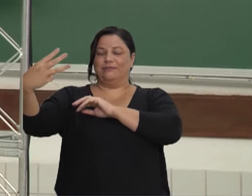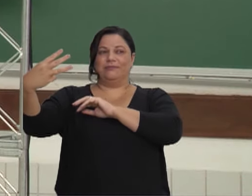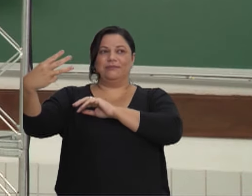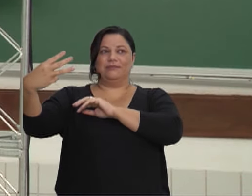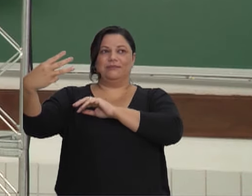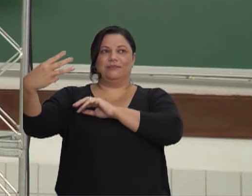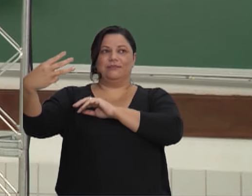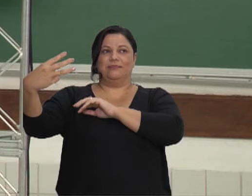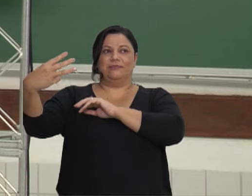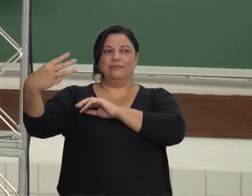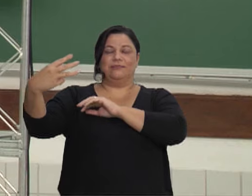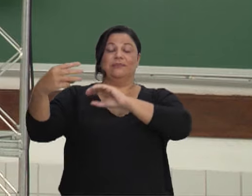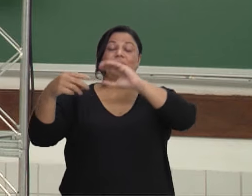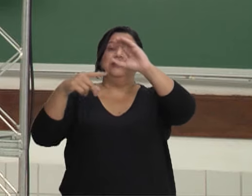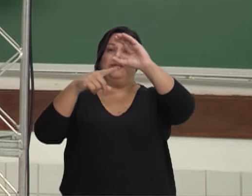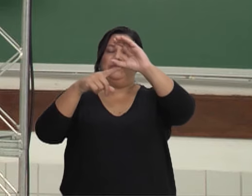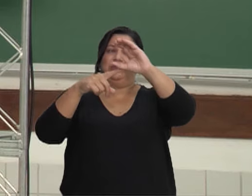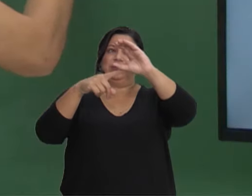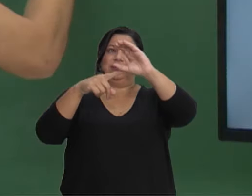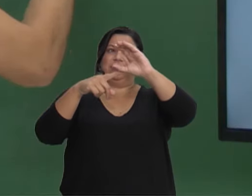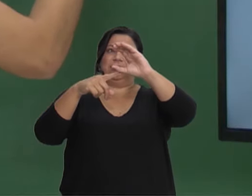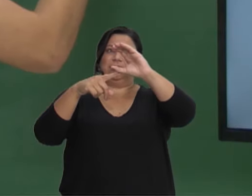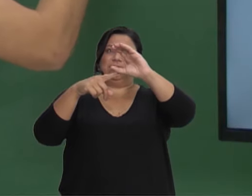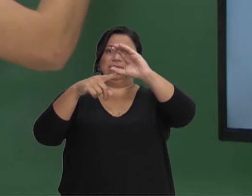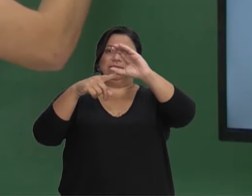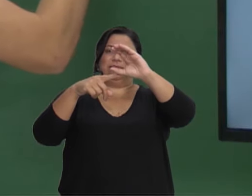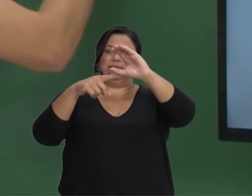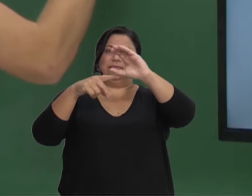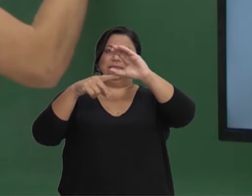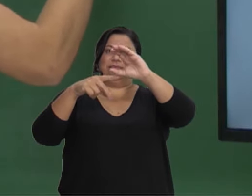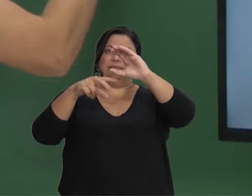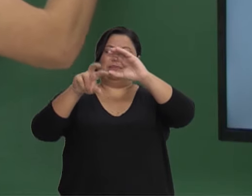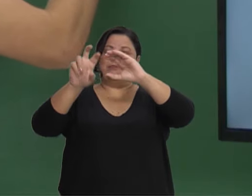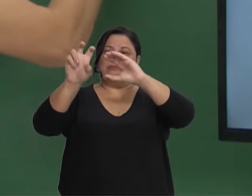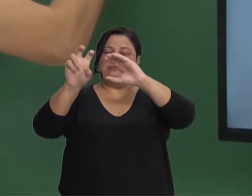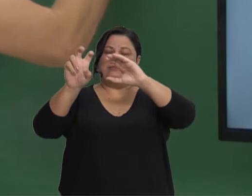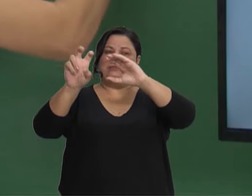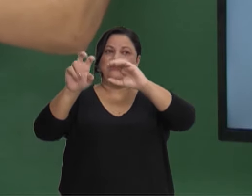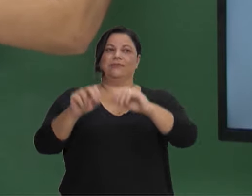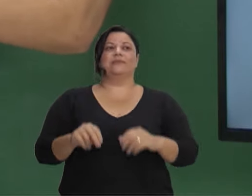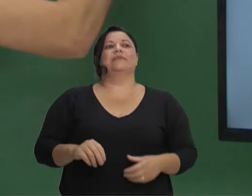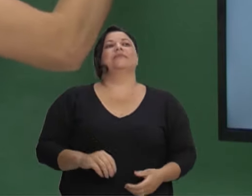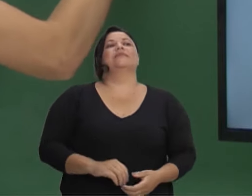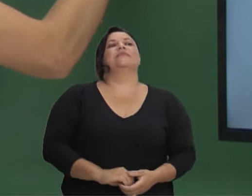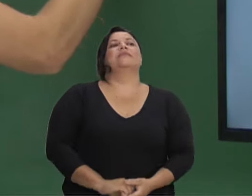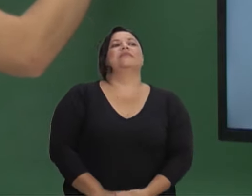E o C é o termo independente, vai ser mais 5.